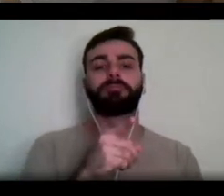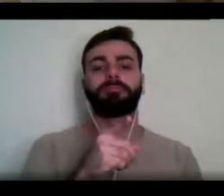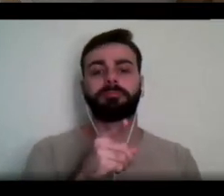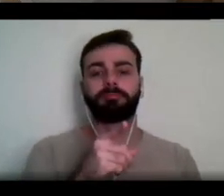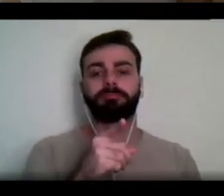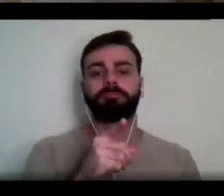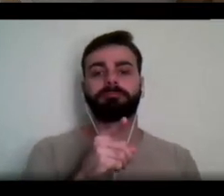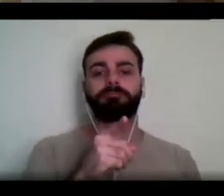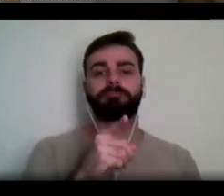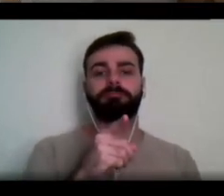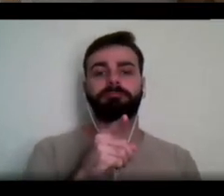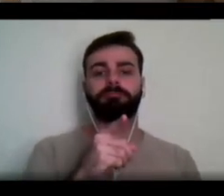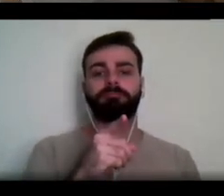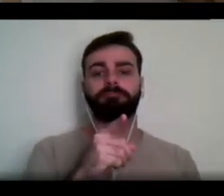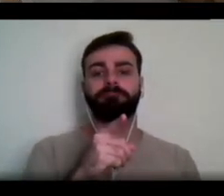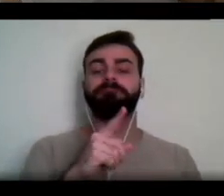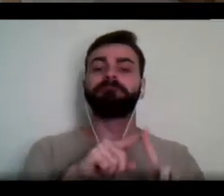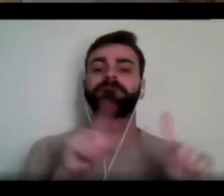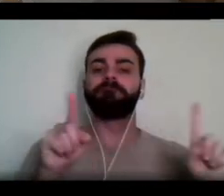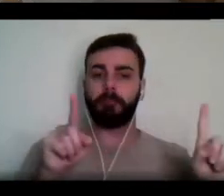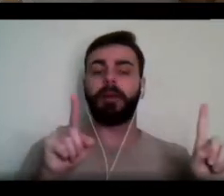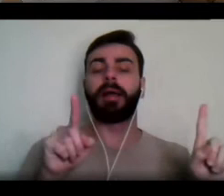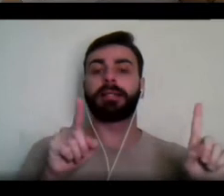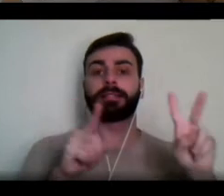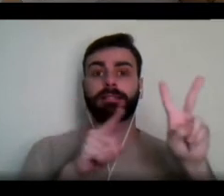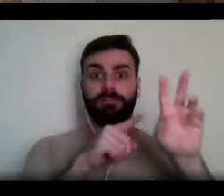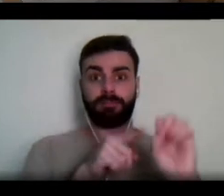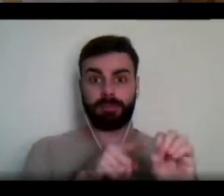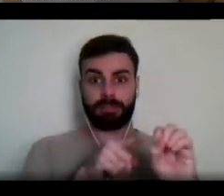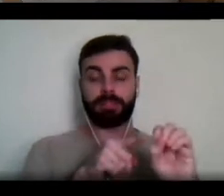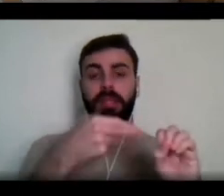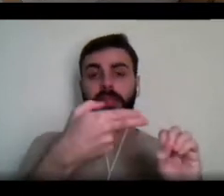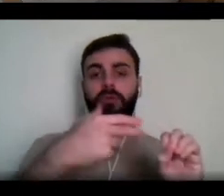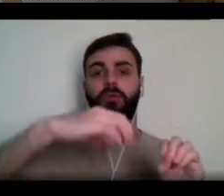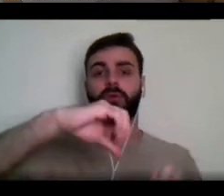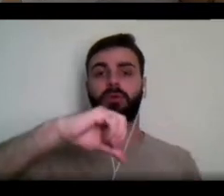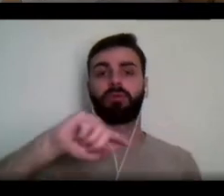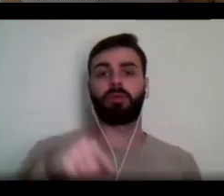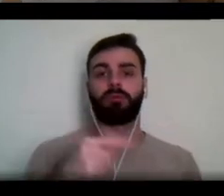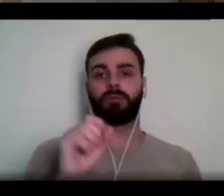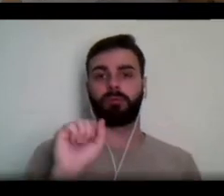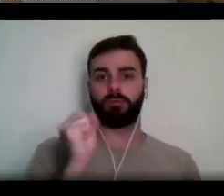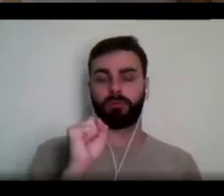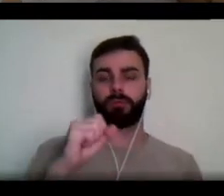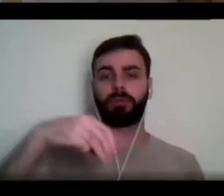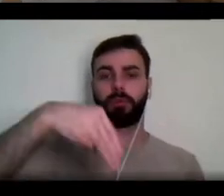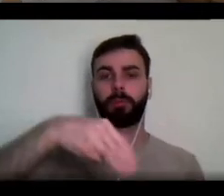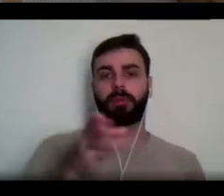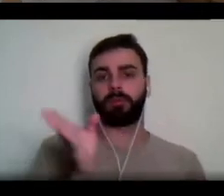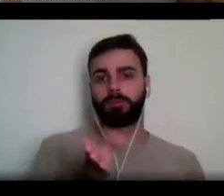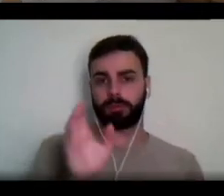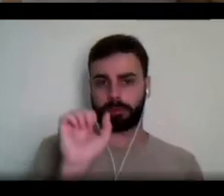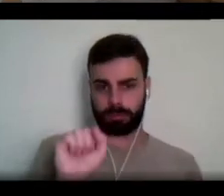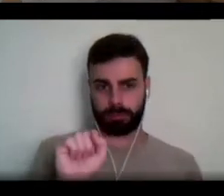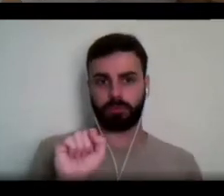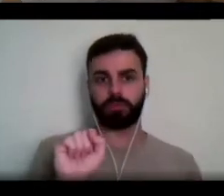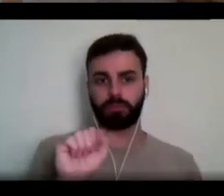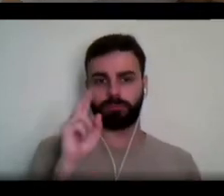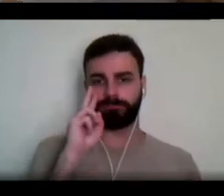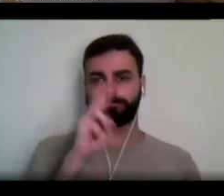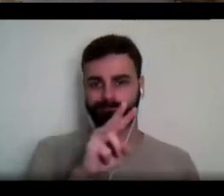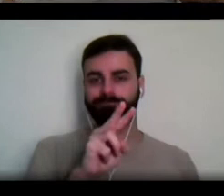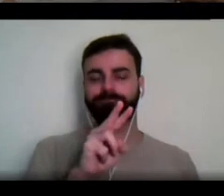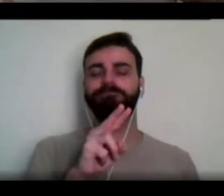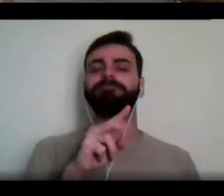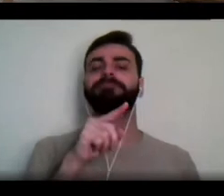só que com V0 igual a 9,8 metros por segundo, que é o que está aqui, ó. E quando